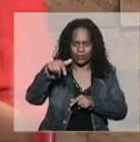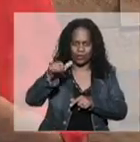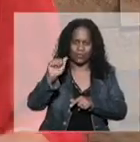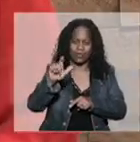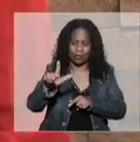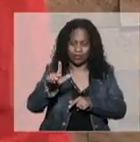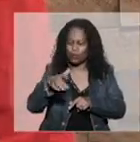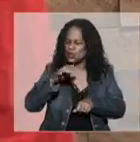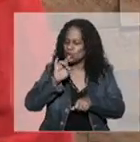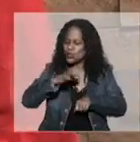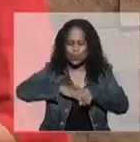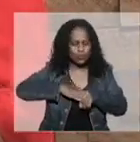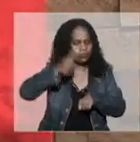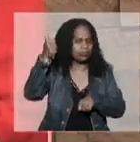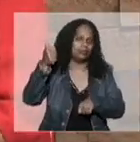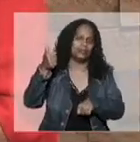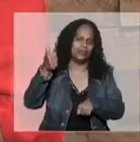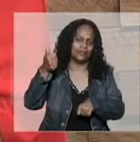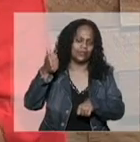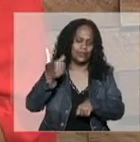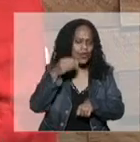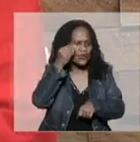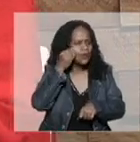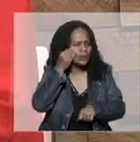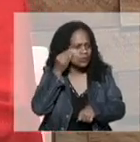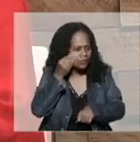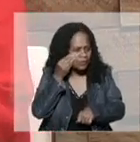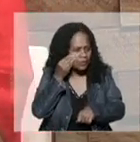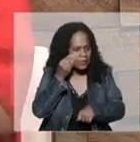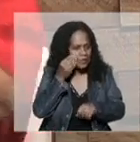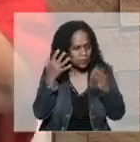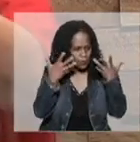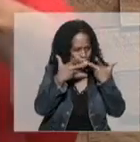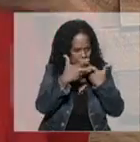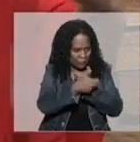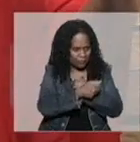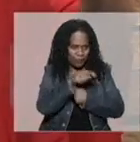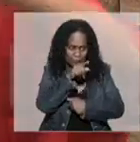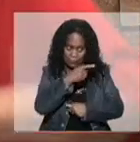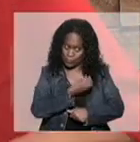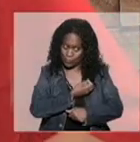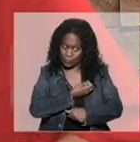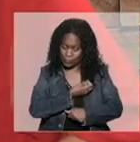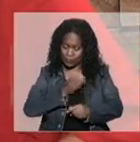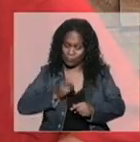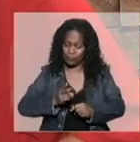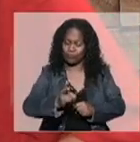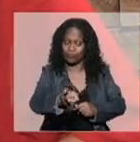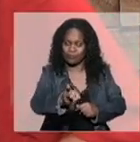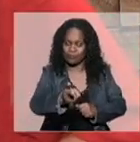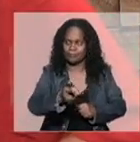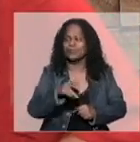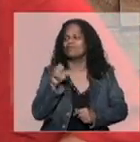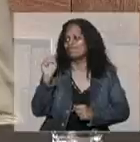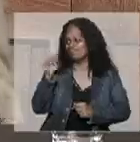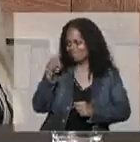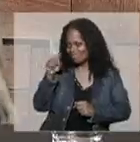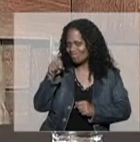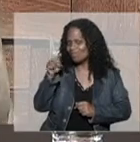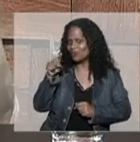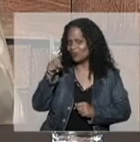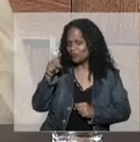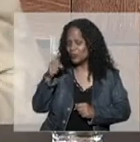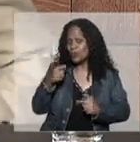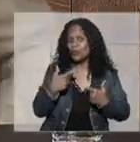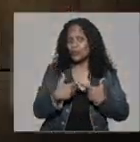os melhores passavam por ali. Foi para você uma experiência significativa para a sua vida adiante? Foi. Por quê? Olha só que equipe que